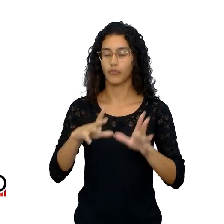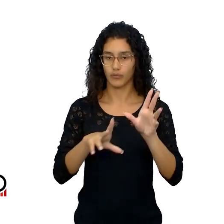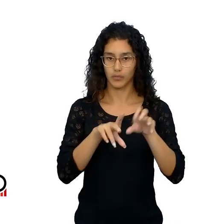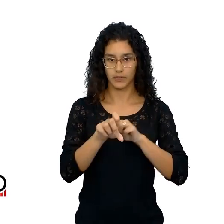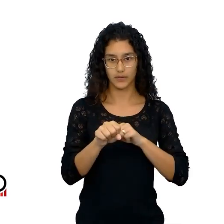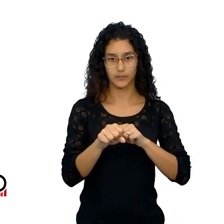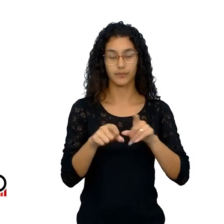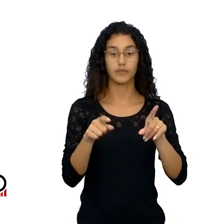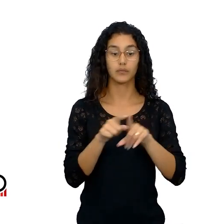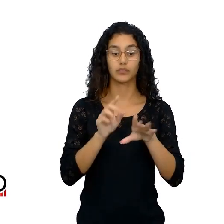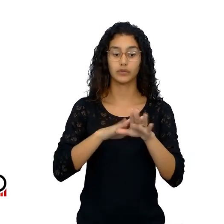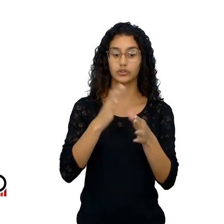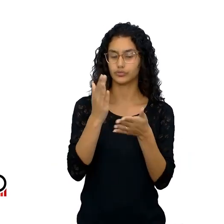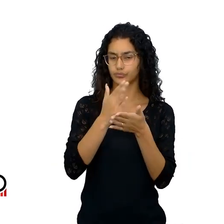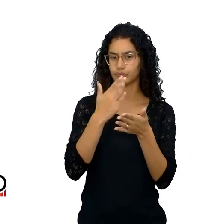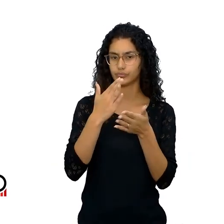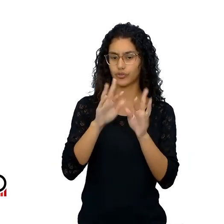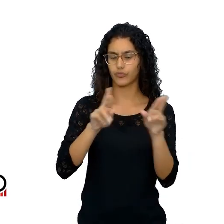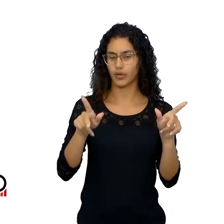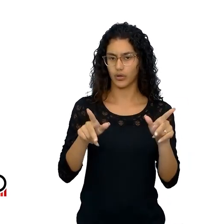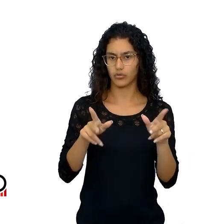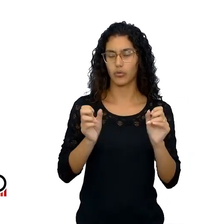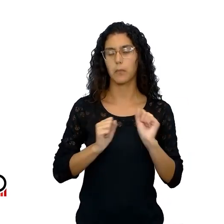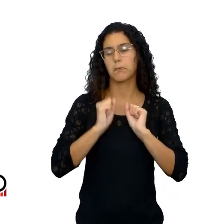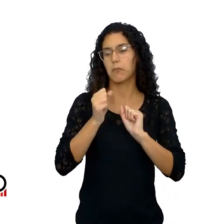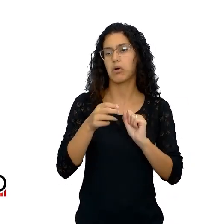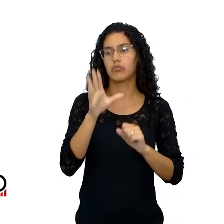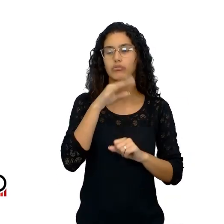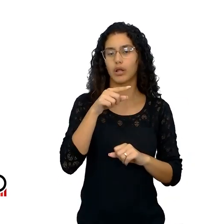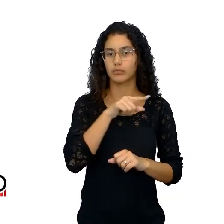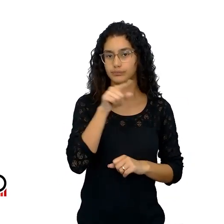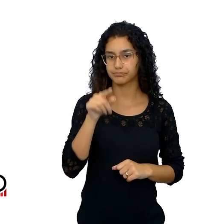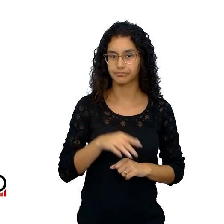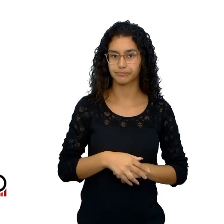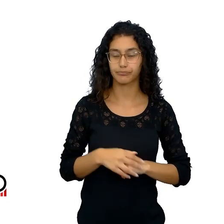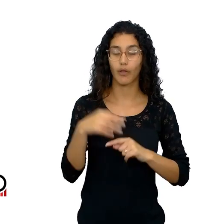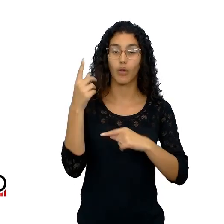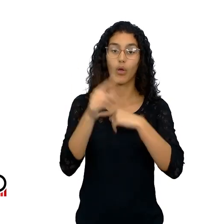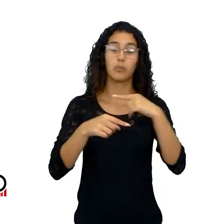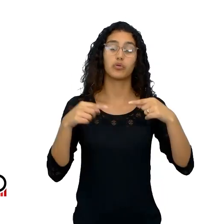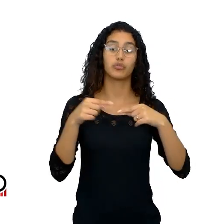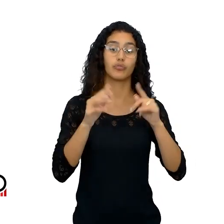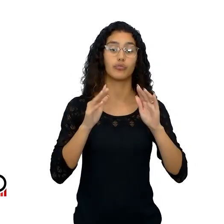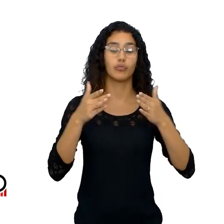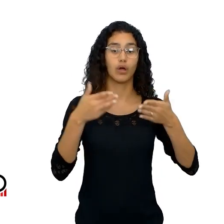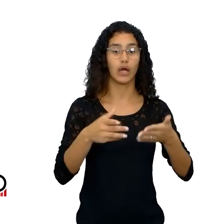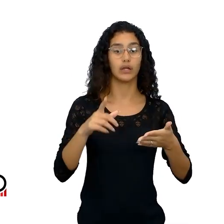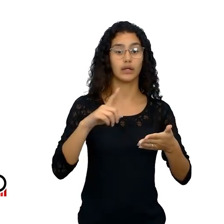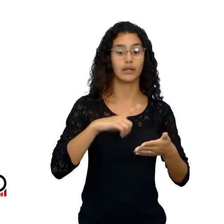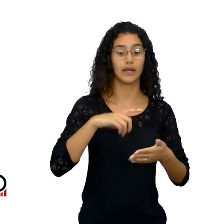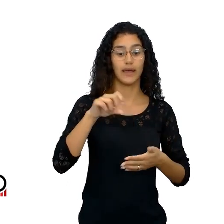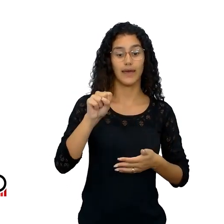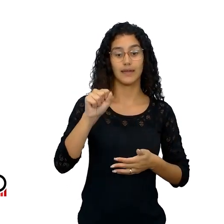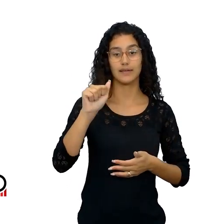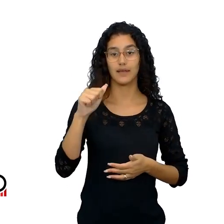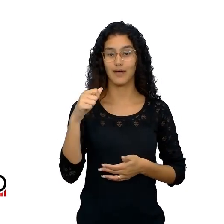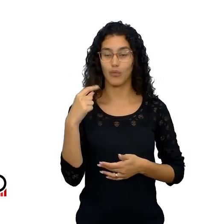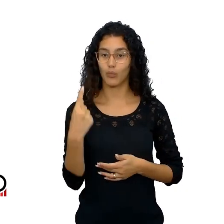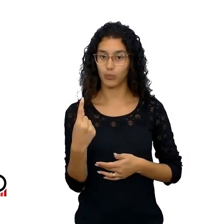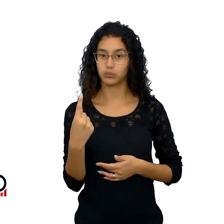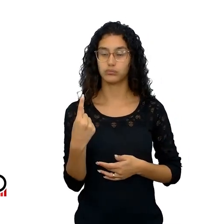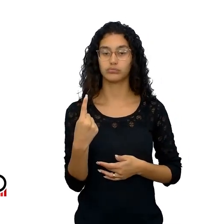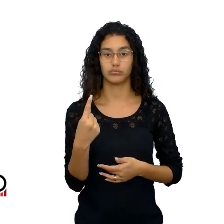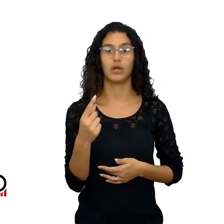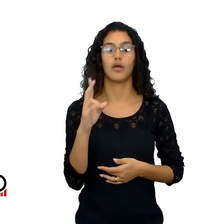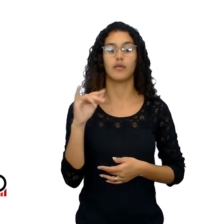E eles são diferentes, tá bem? Então, o que eu posso comentar com vocês? Que os objetivos específicos da SA1 vai